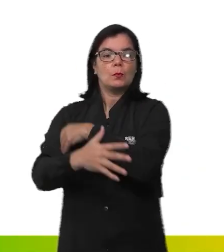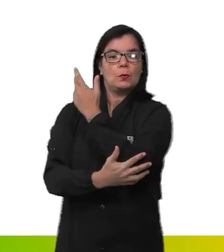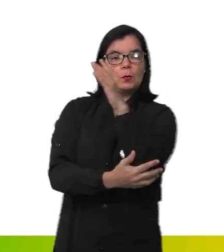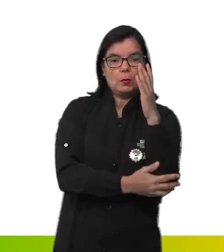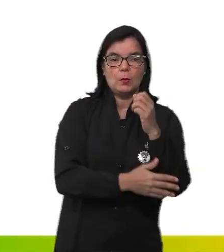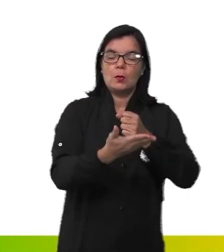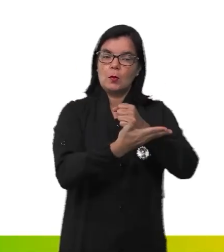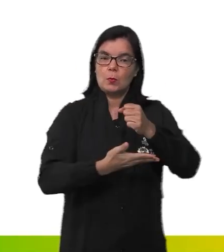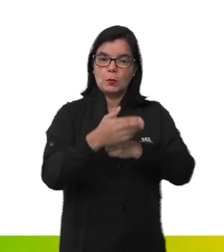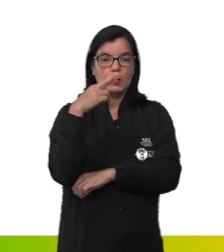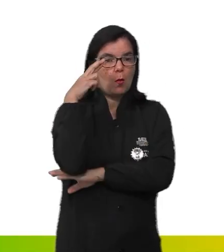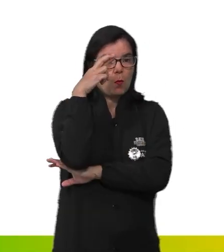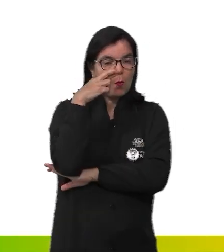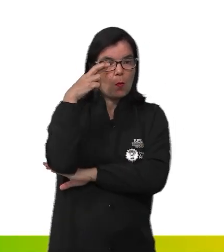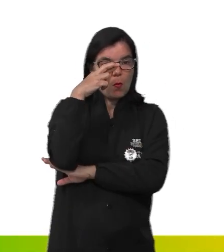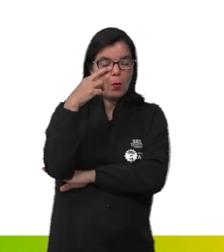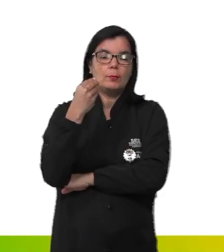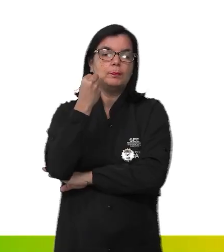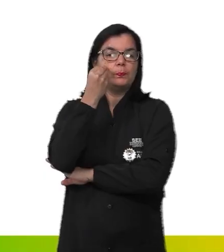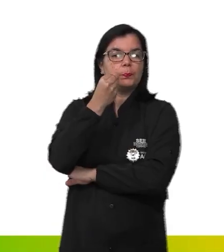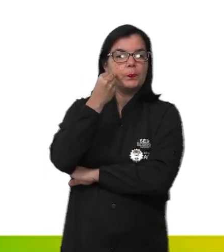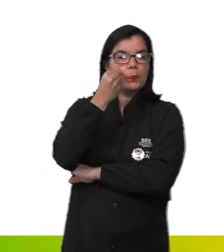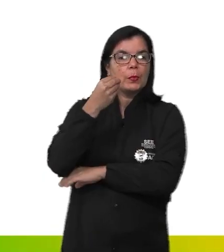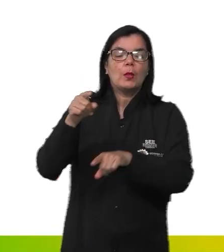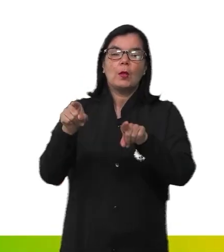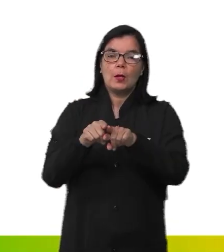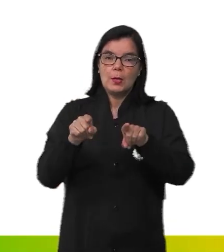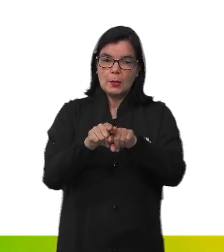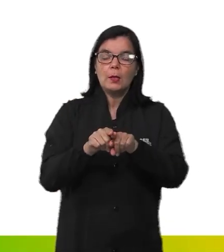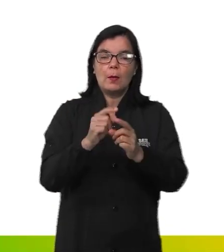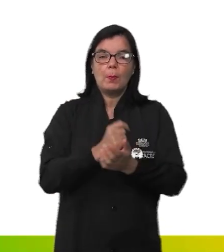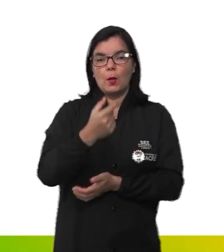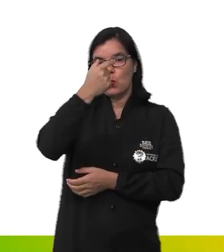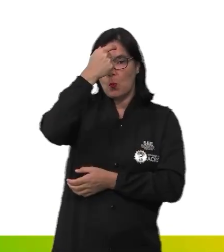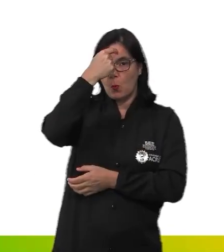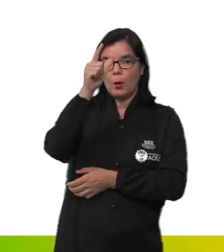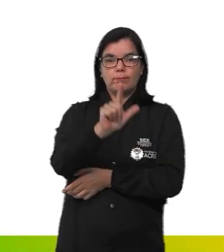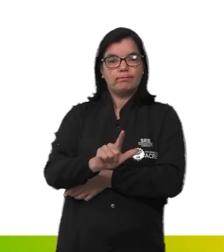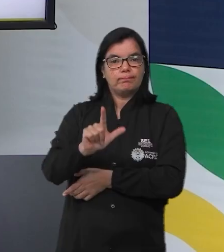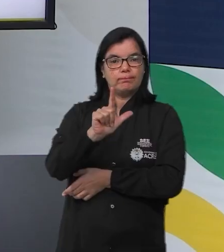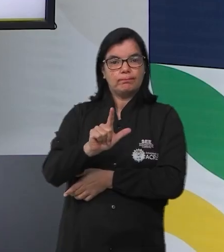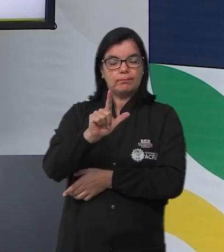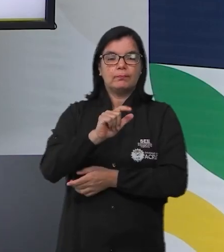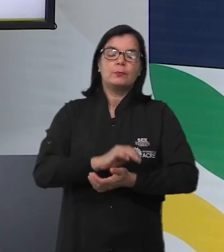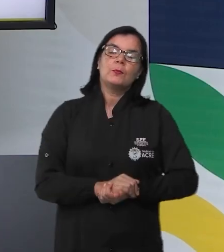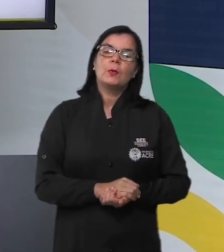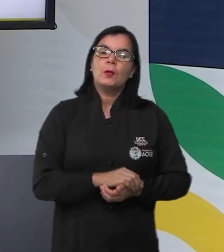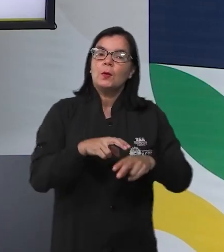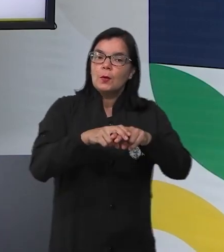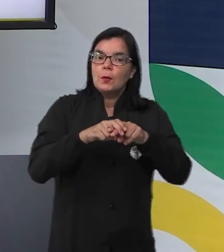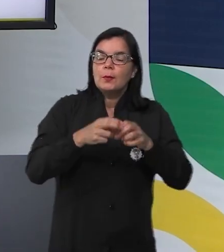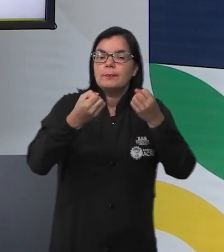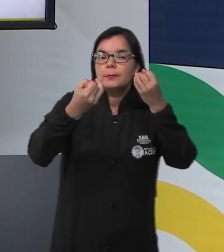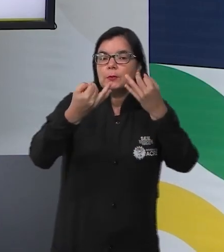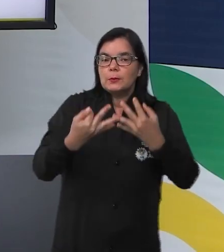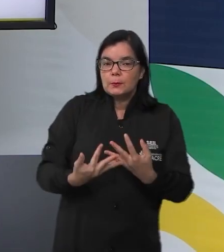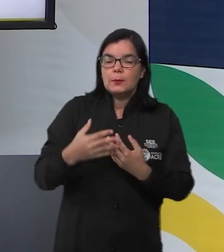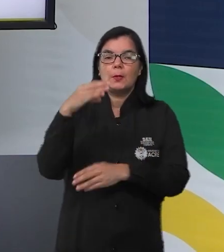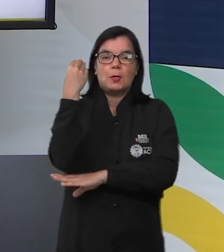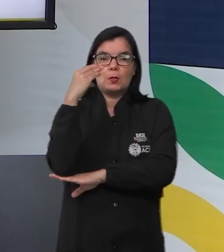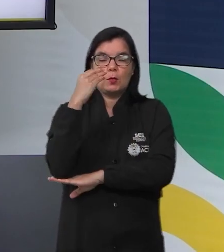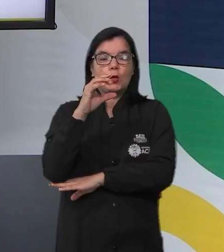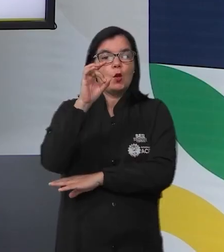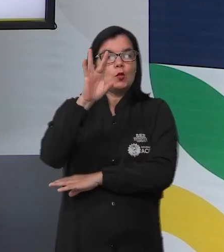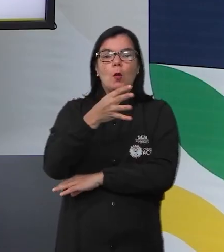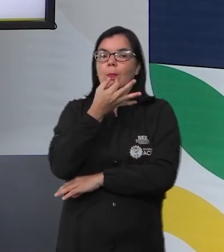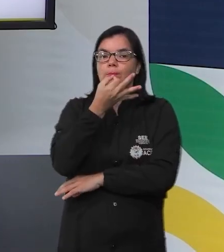se baseia na observação, experimentação e raciocínio lógico. Então, com isso, a gente conclui que a ciência, pessoal, ela não